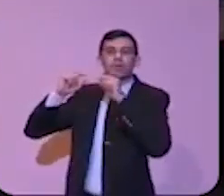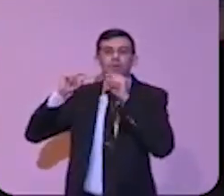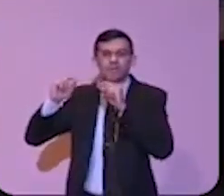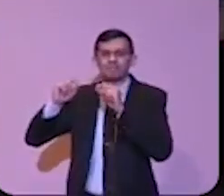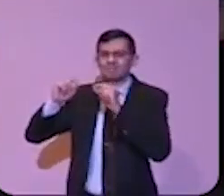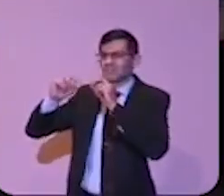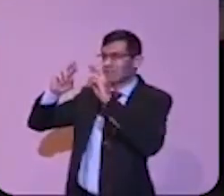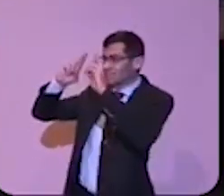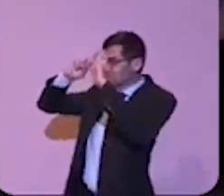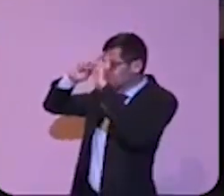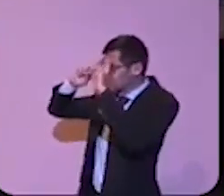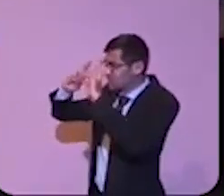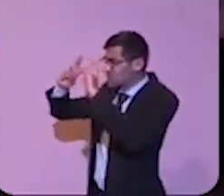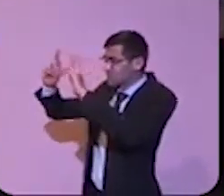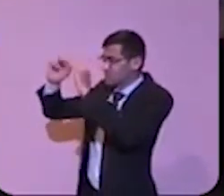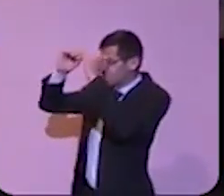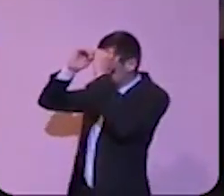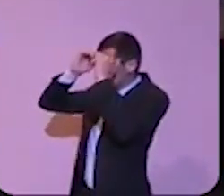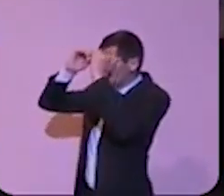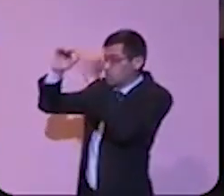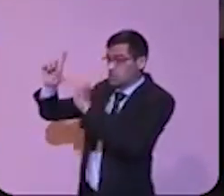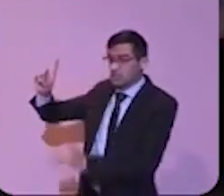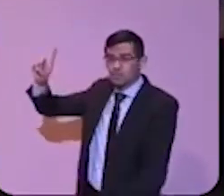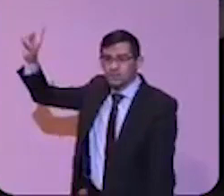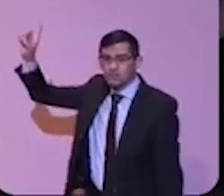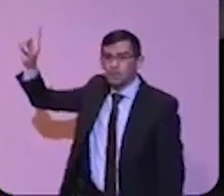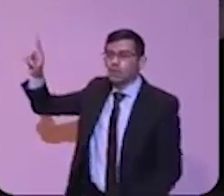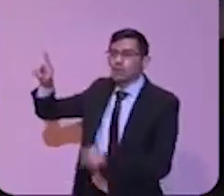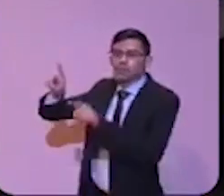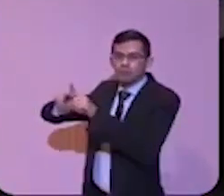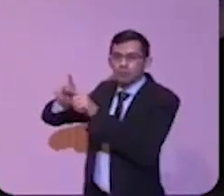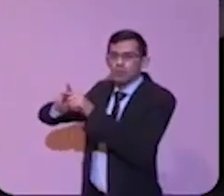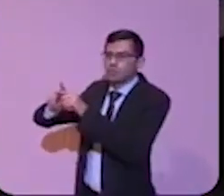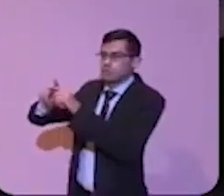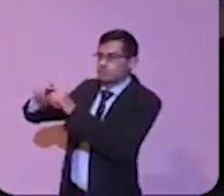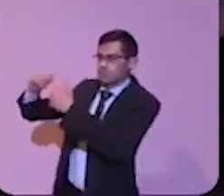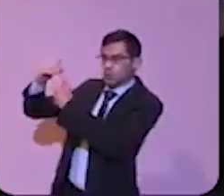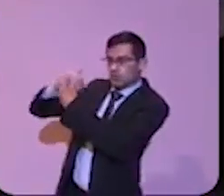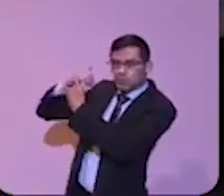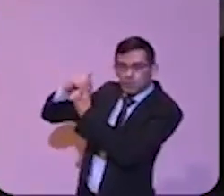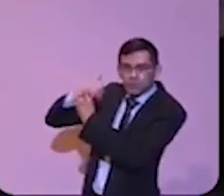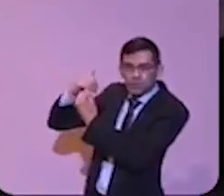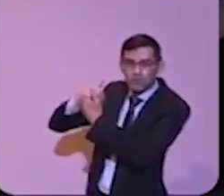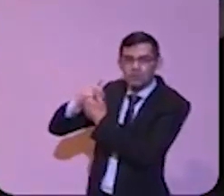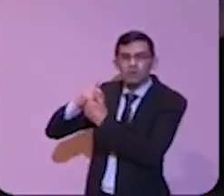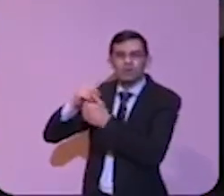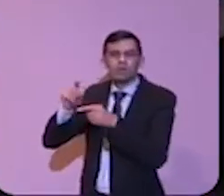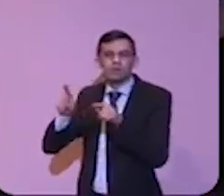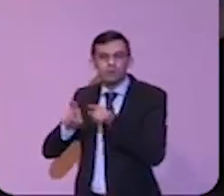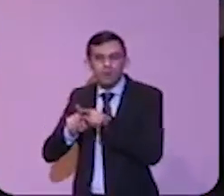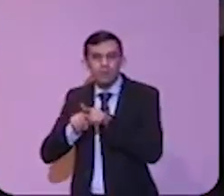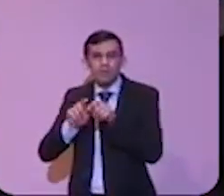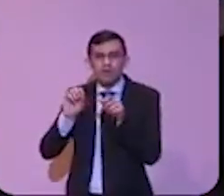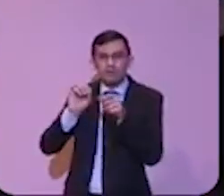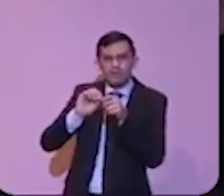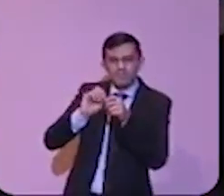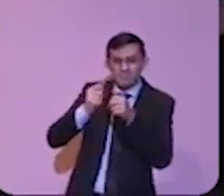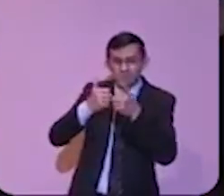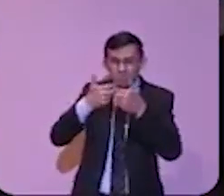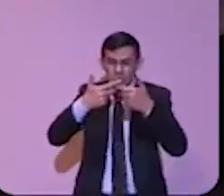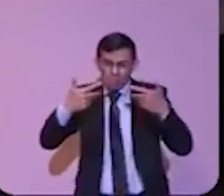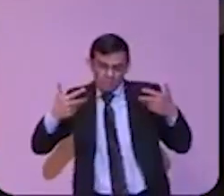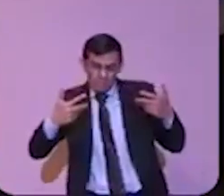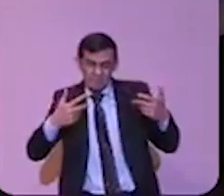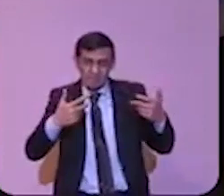ao temor do Senhor e me incentivando a lutar, a brigar, a fazer guerra